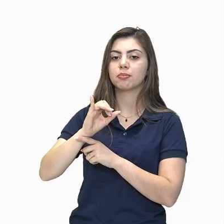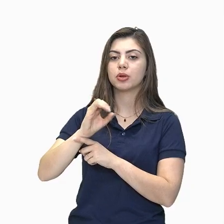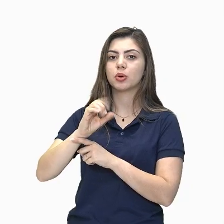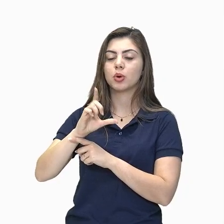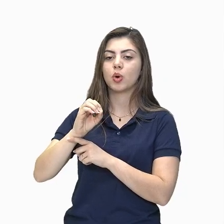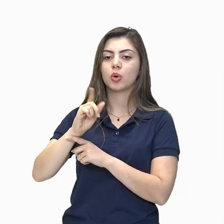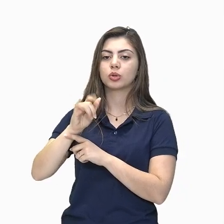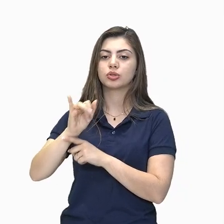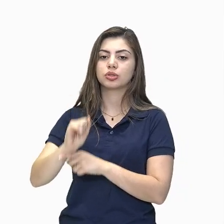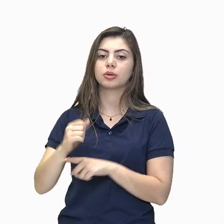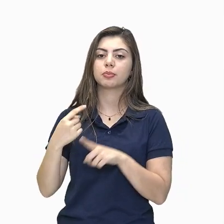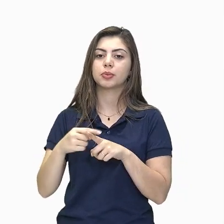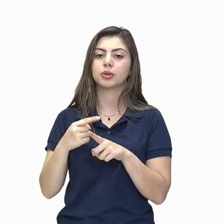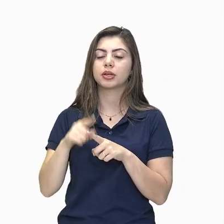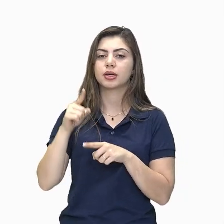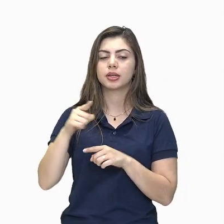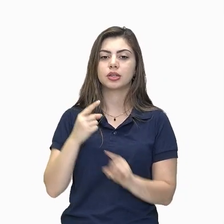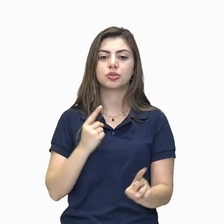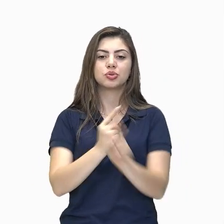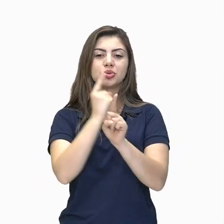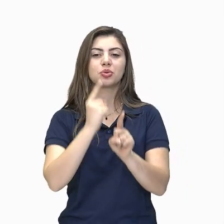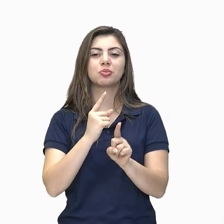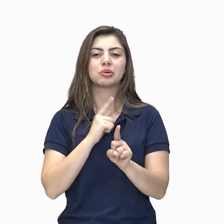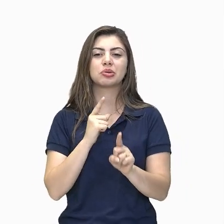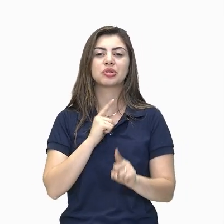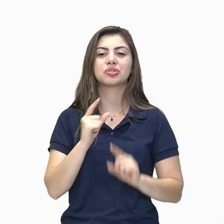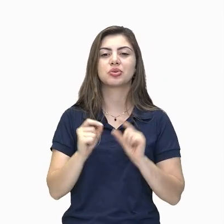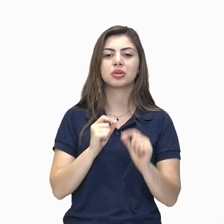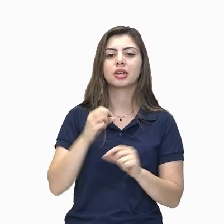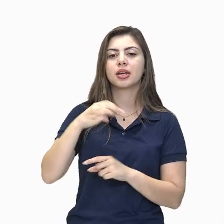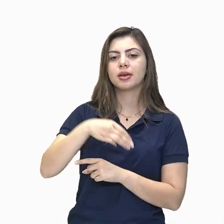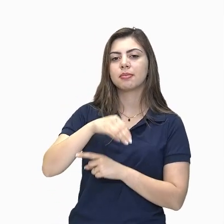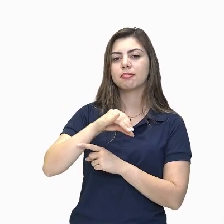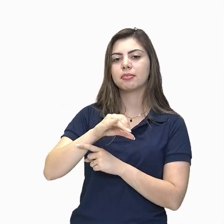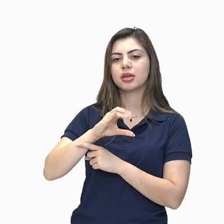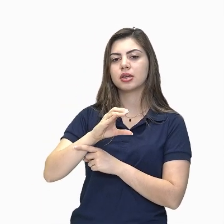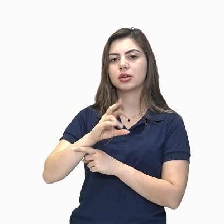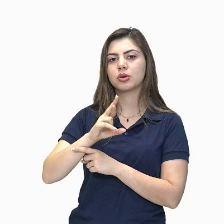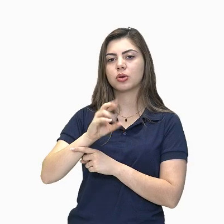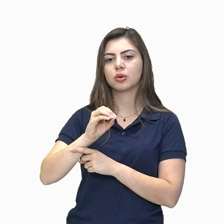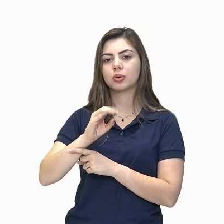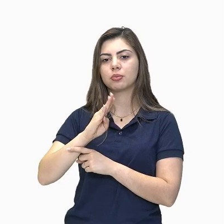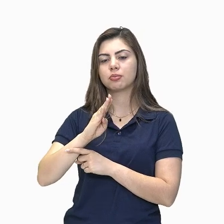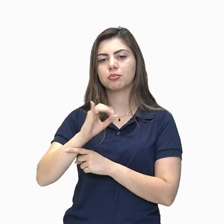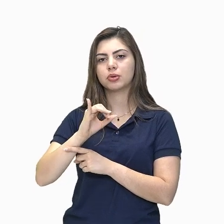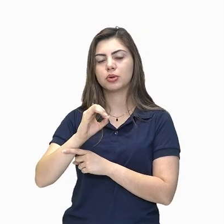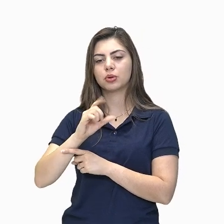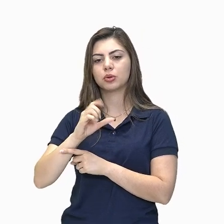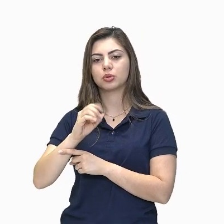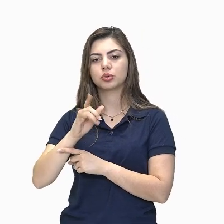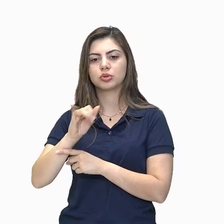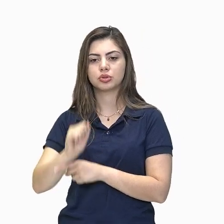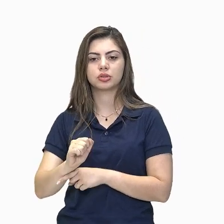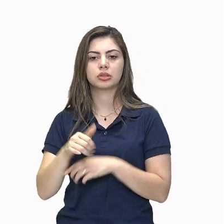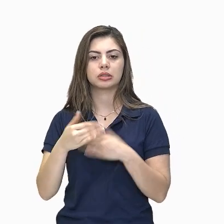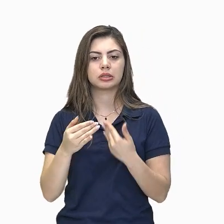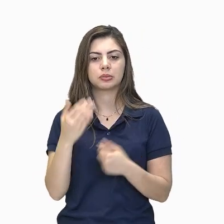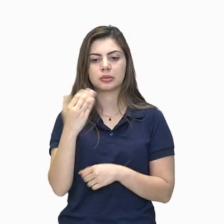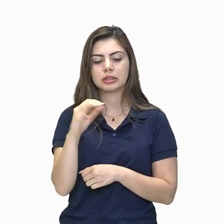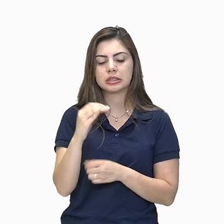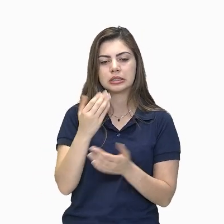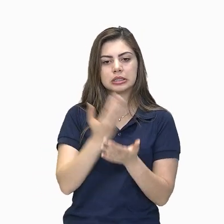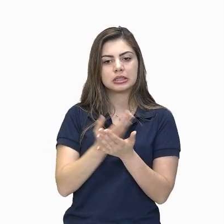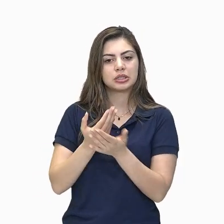experimentos a existência de micro-organismos. E ele elevou aí a vacinação ao nível mais elevado, né, que é